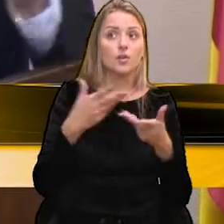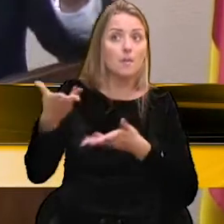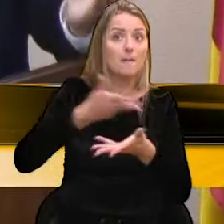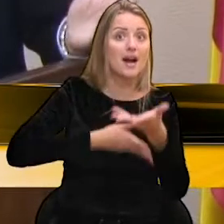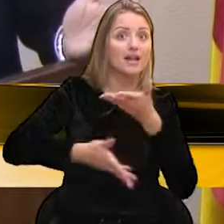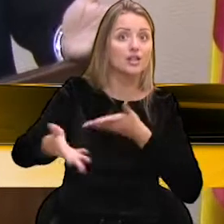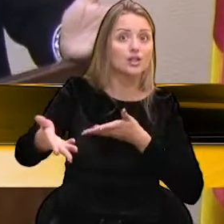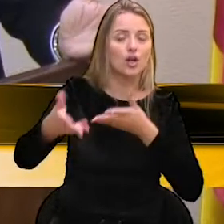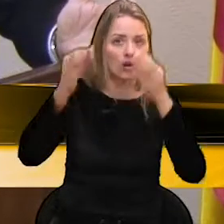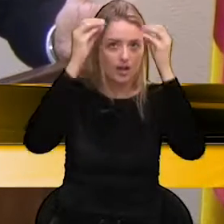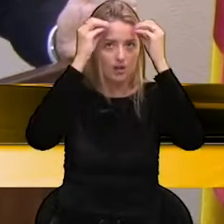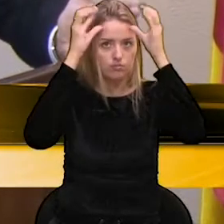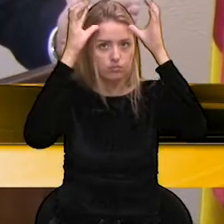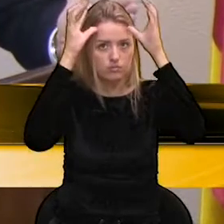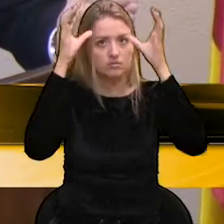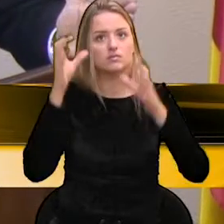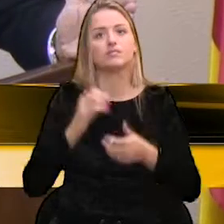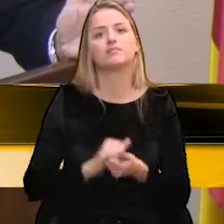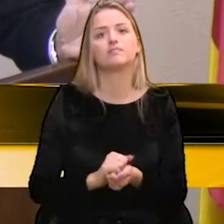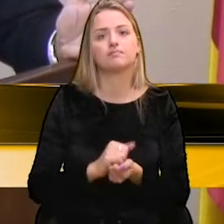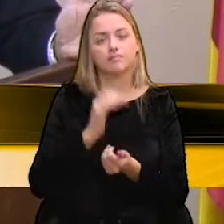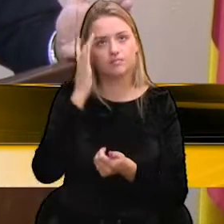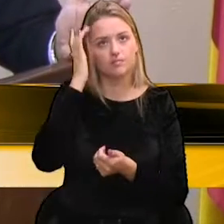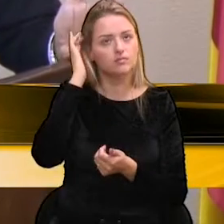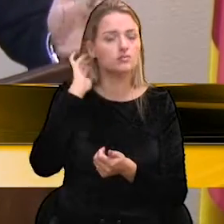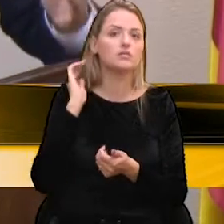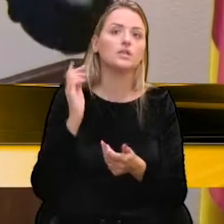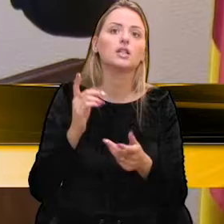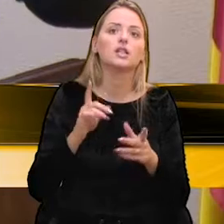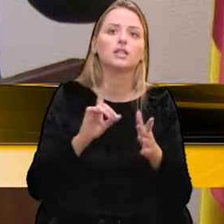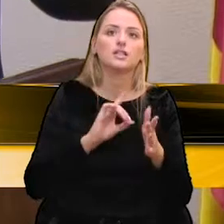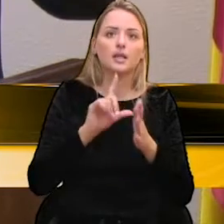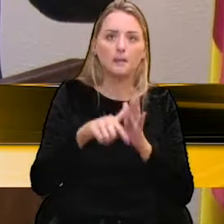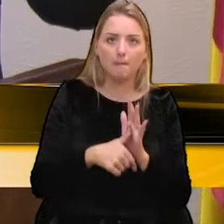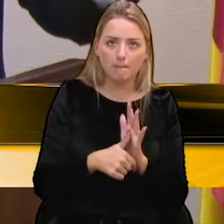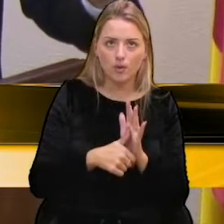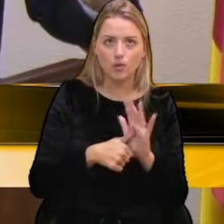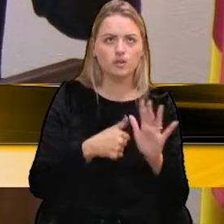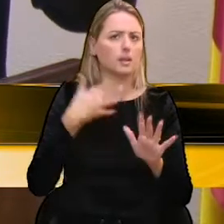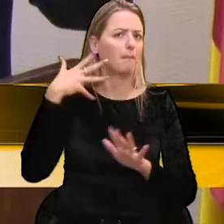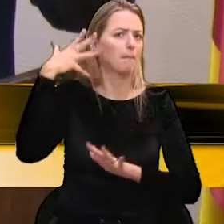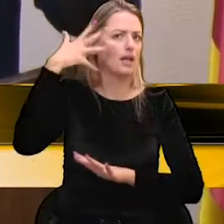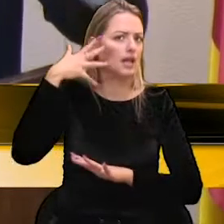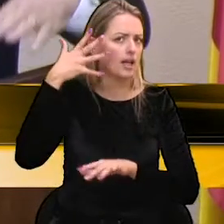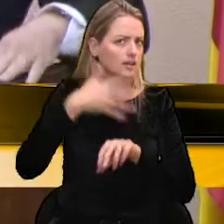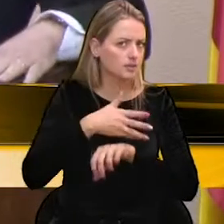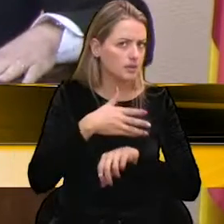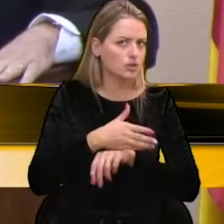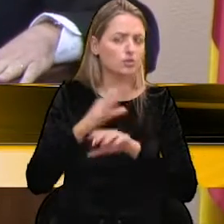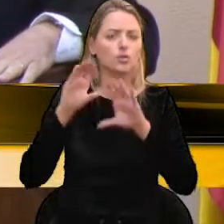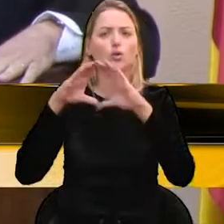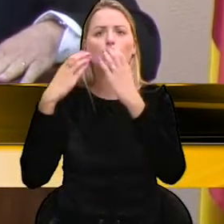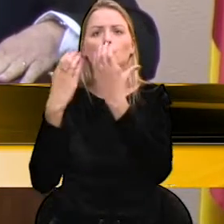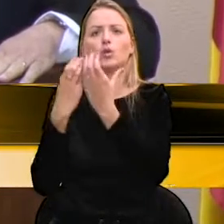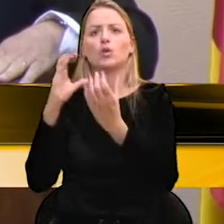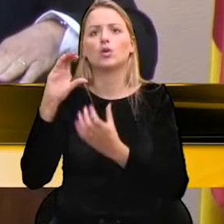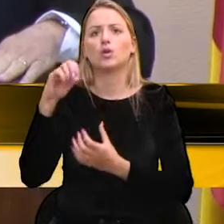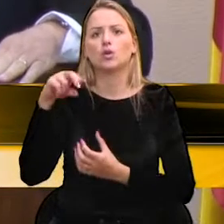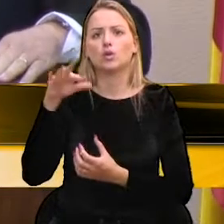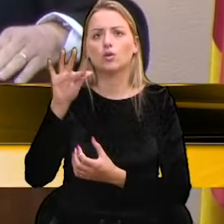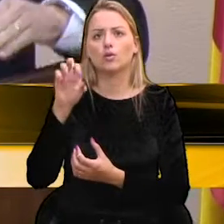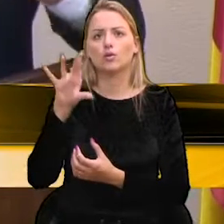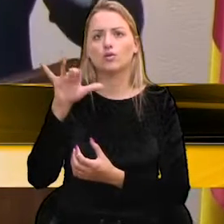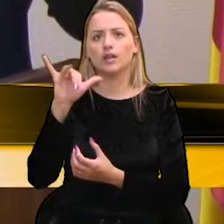conhecimentos. E, por fim, também, nós, dentre as inúmeras palestras e conferências que nós